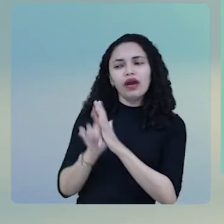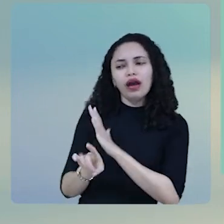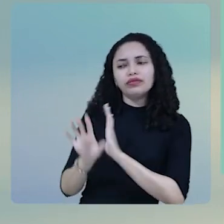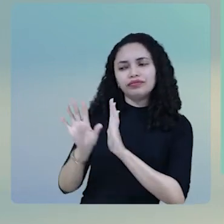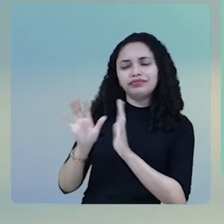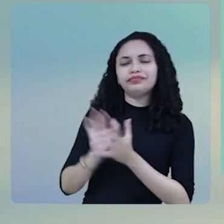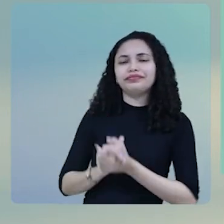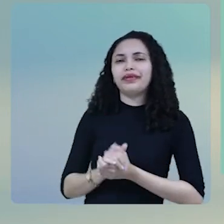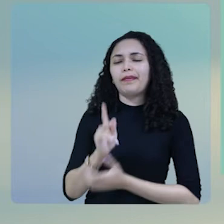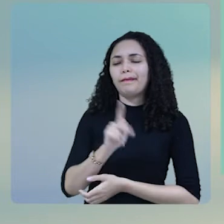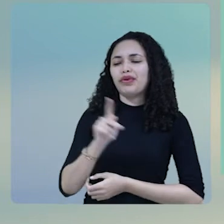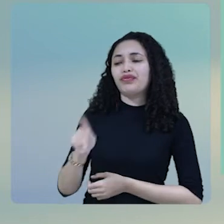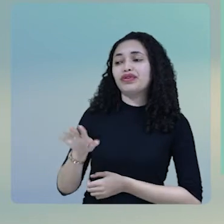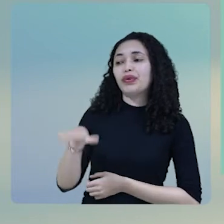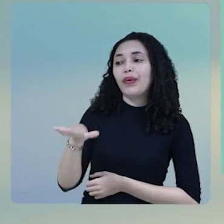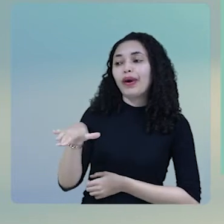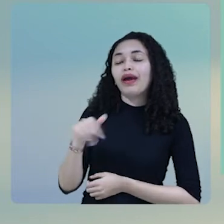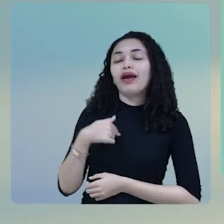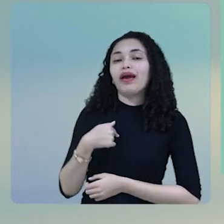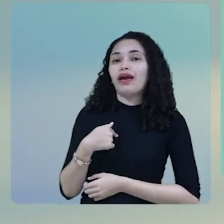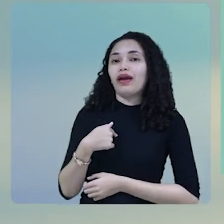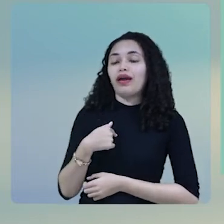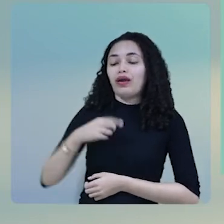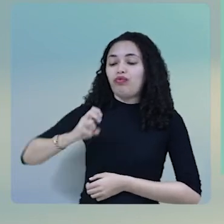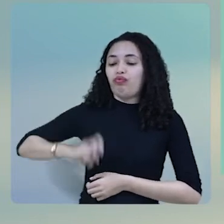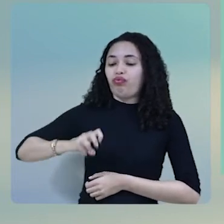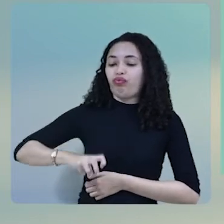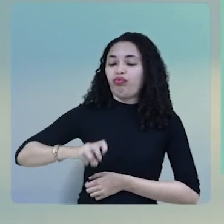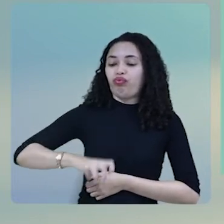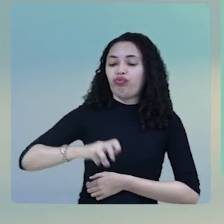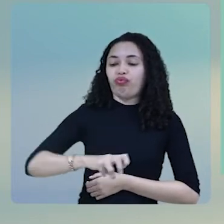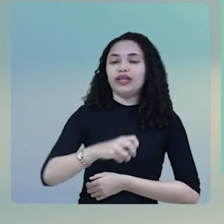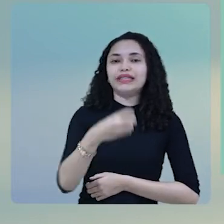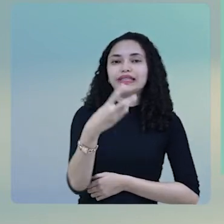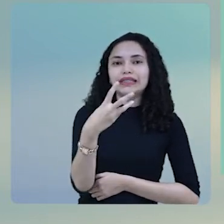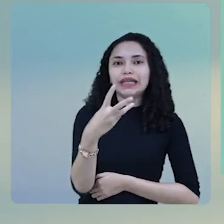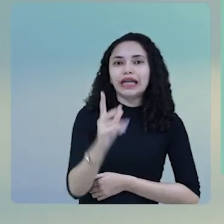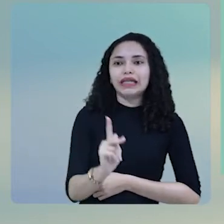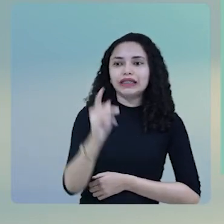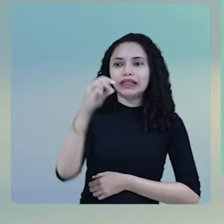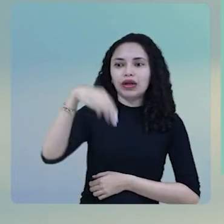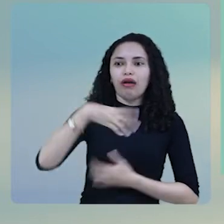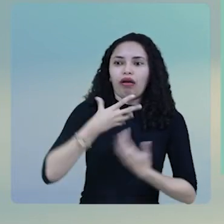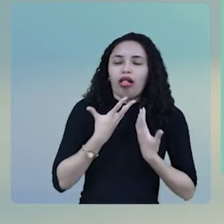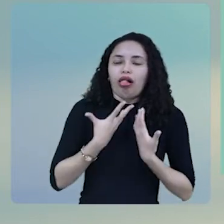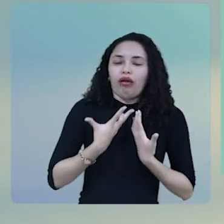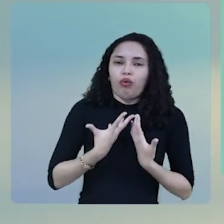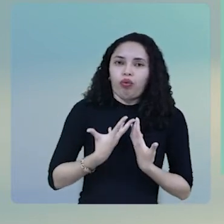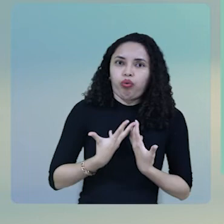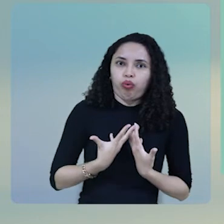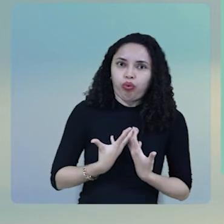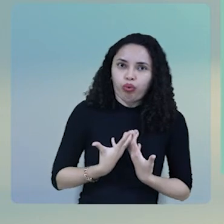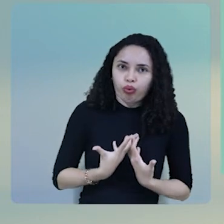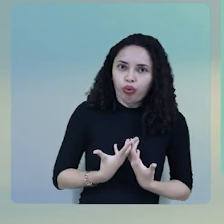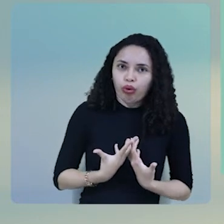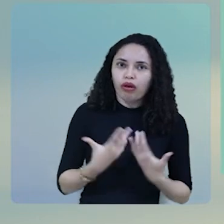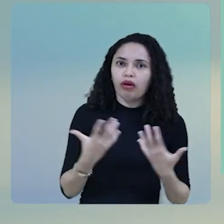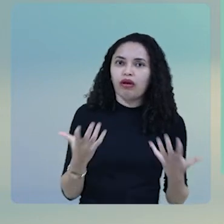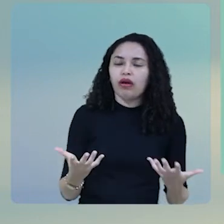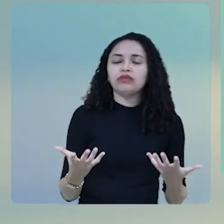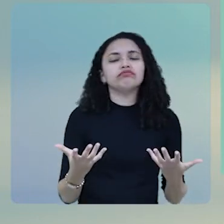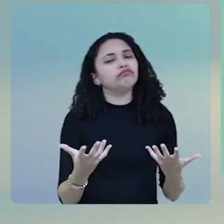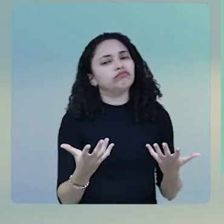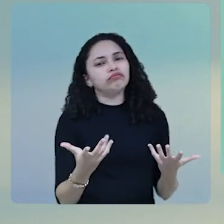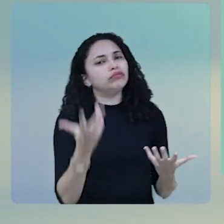com 1 minuto, com 1 minuto eu já cansei, andei. Claro, seu corpo não está habituado, não está treinado para isso. Por isso